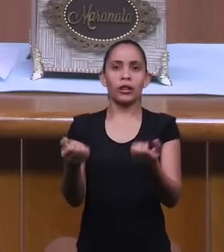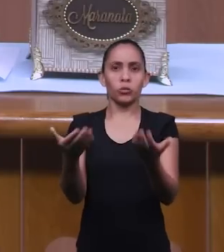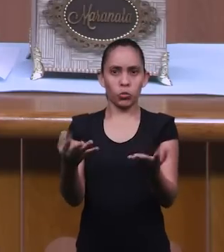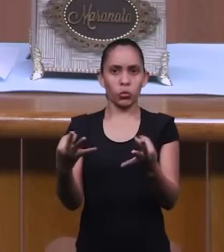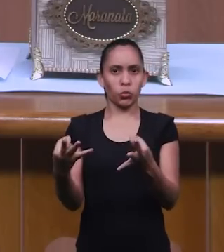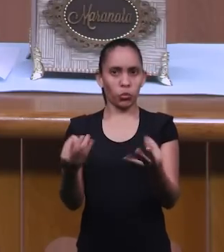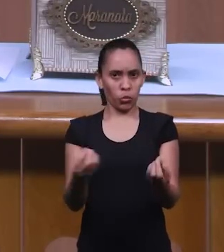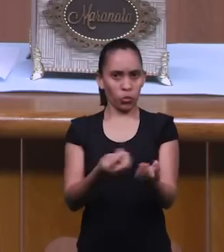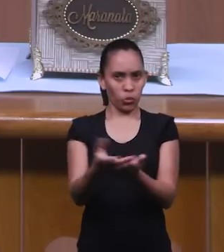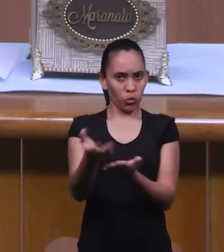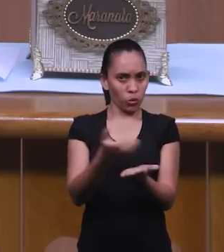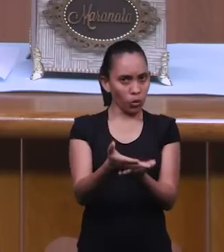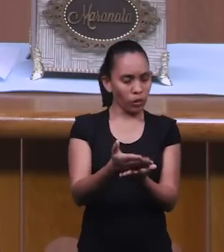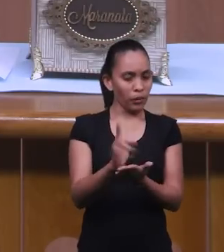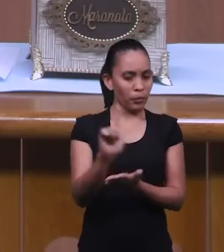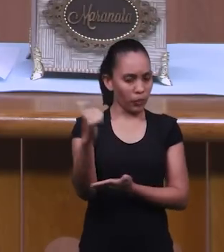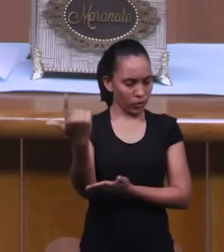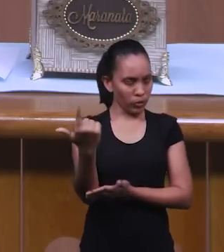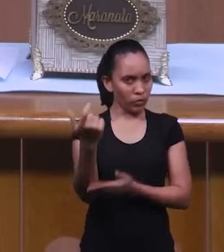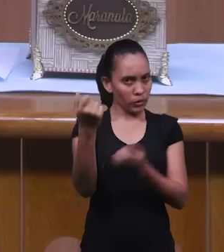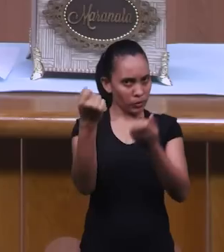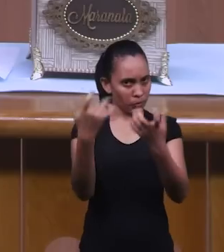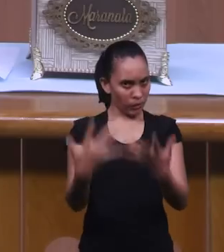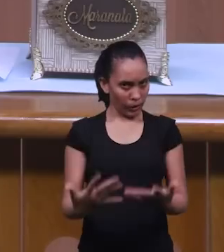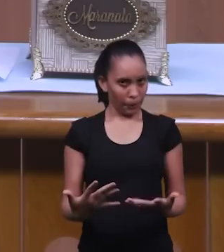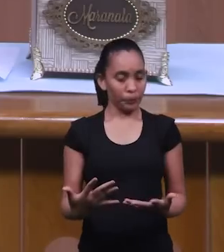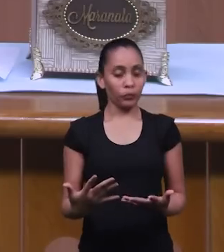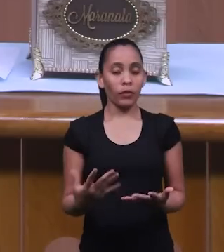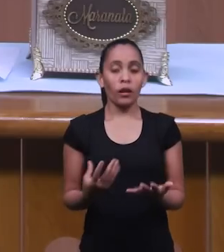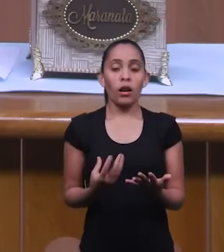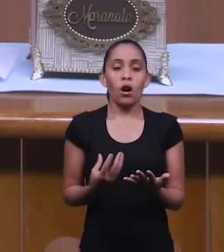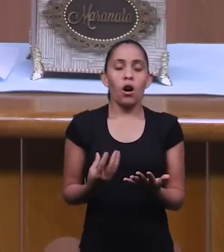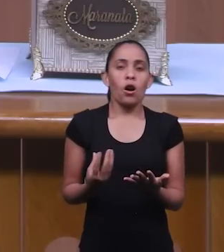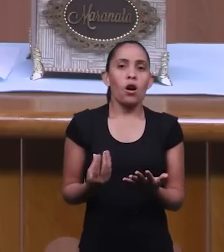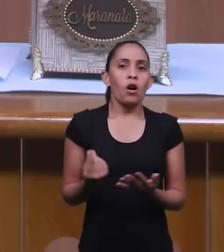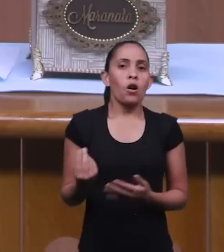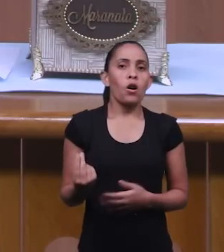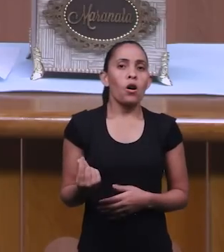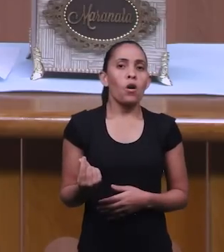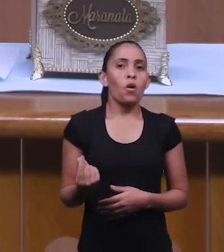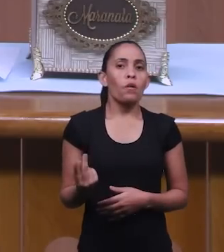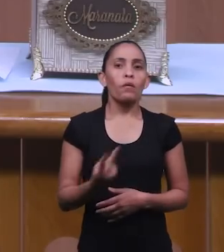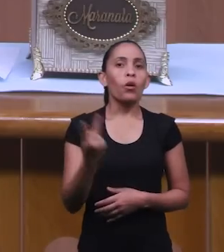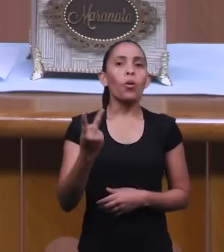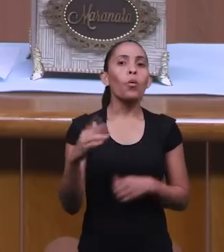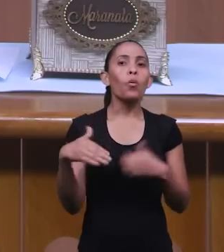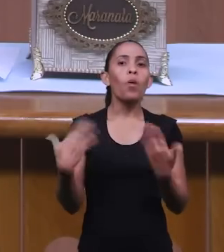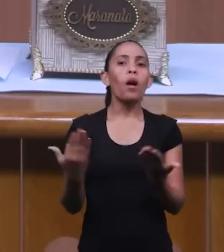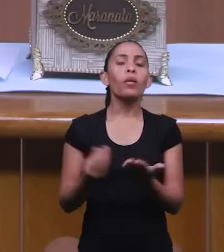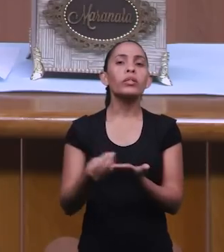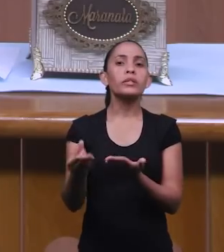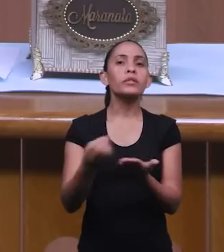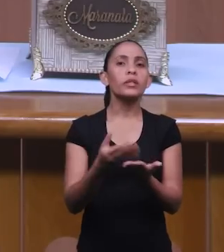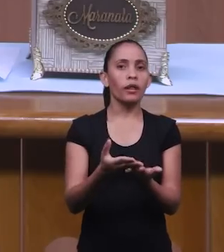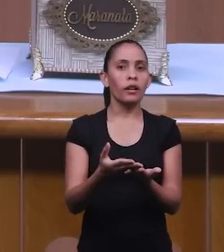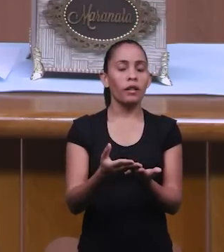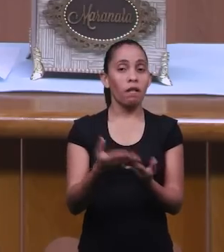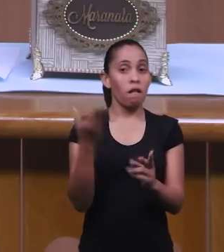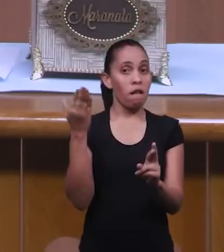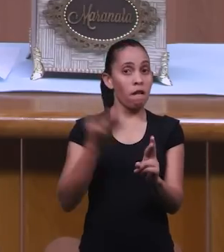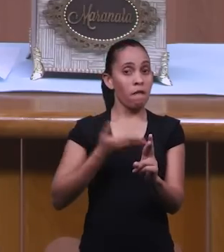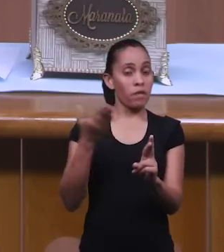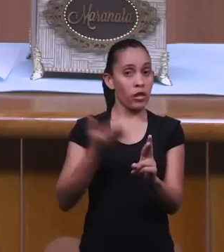tudo. Vamos falar em seguida sobre isso. O quanto você vai dar? A maior referência bíblica que